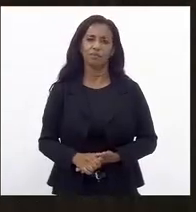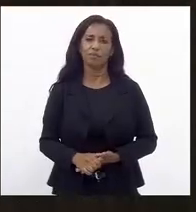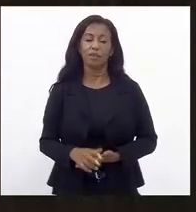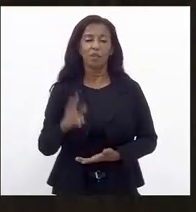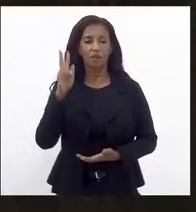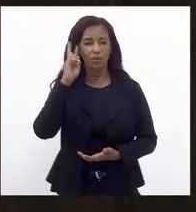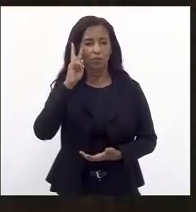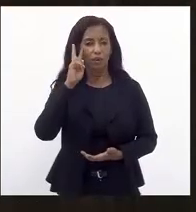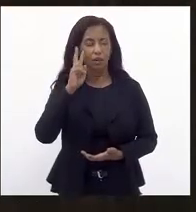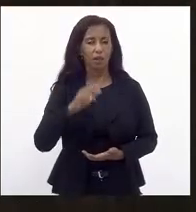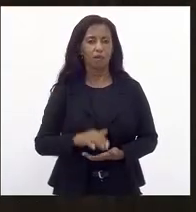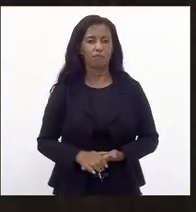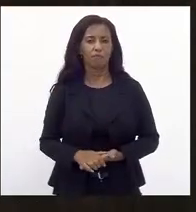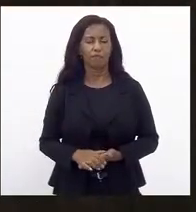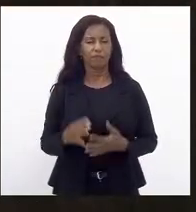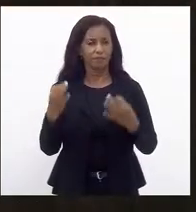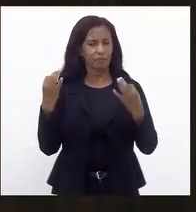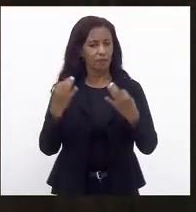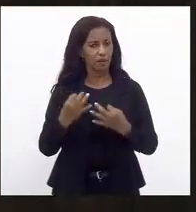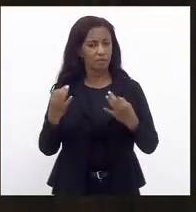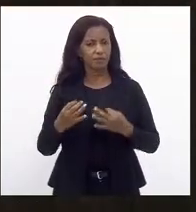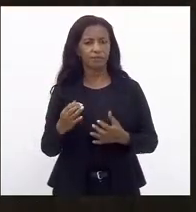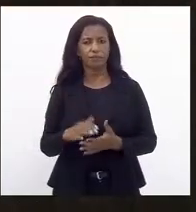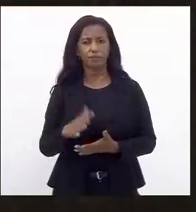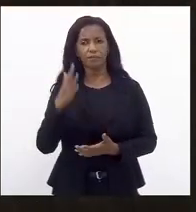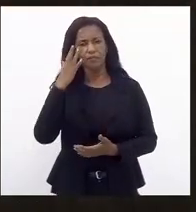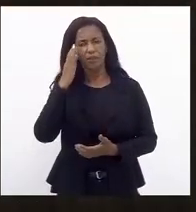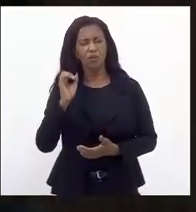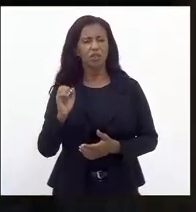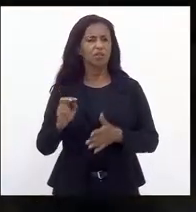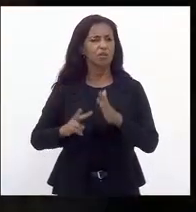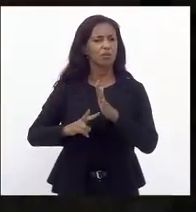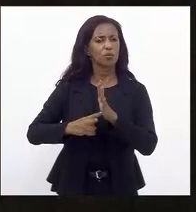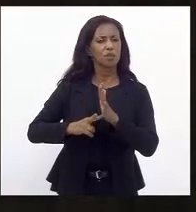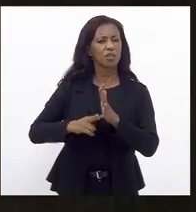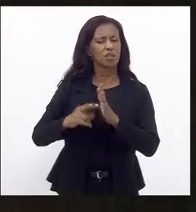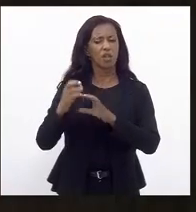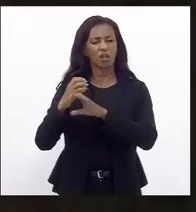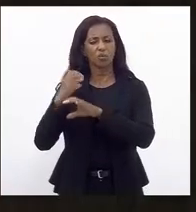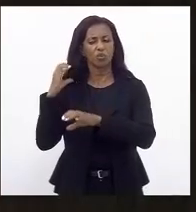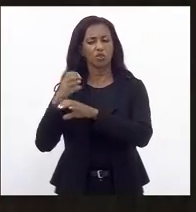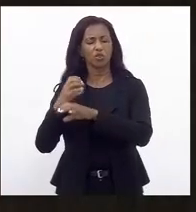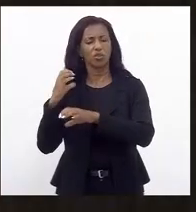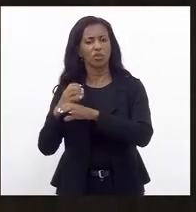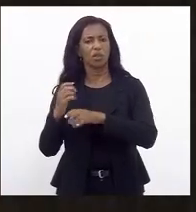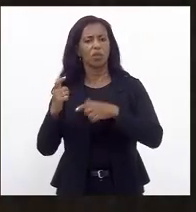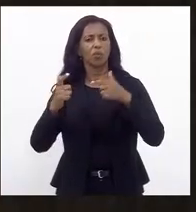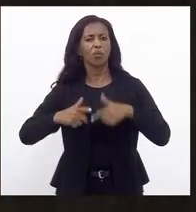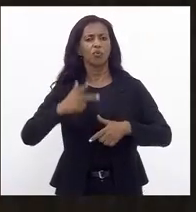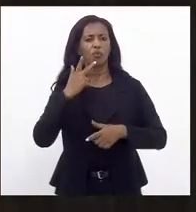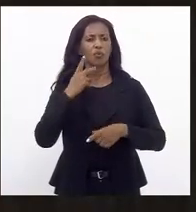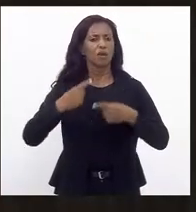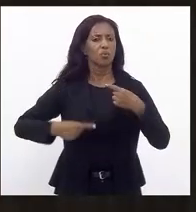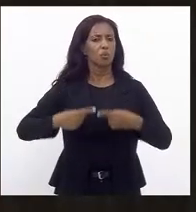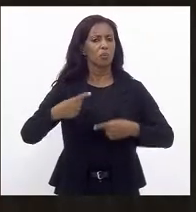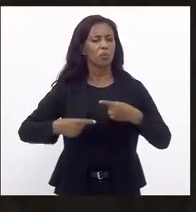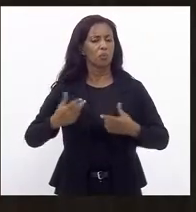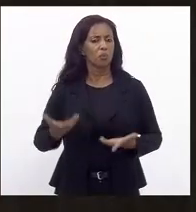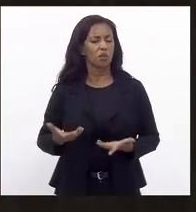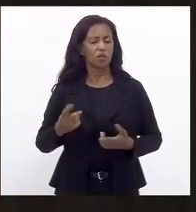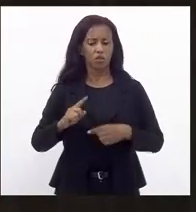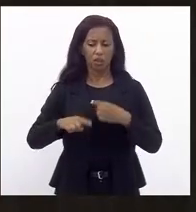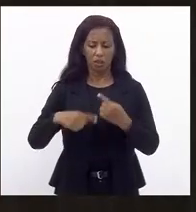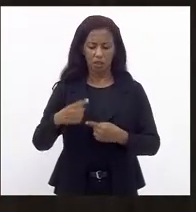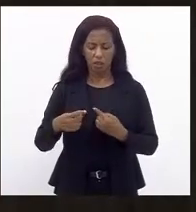me lembro disso perfeitamente não sei foi no Sindicato dos Engenheiros onde eu falava seu política Urbana